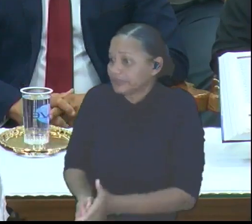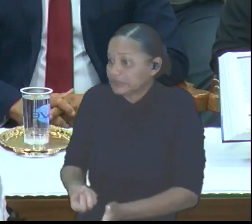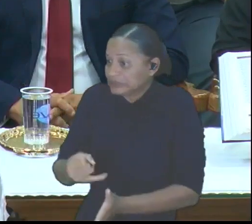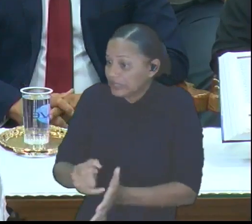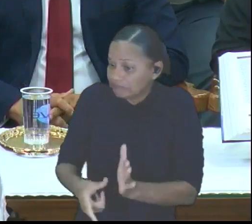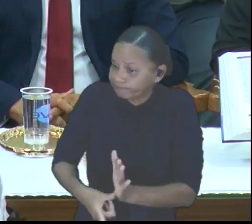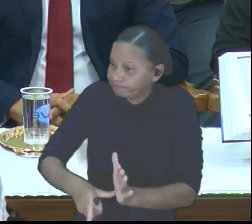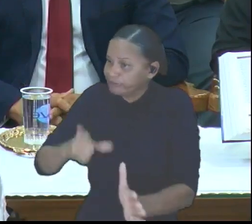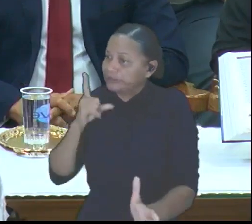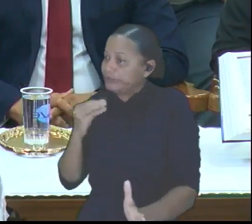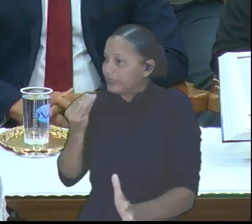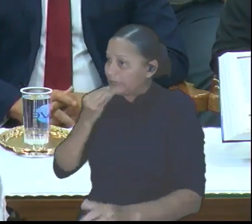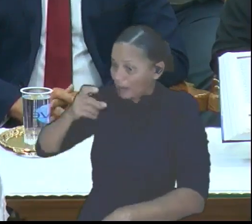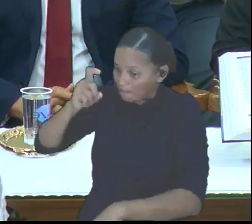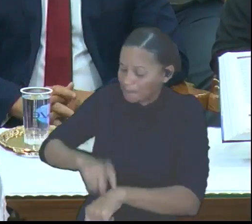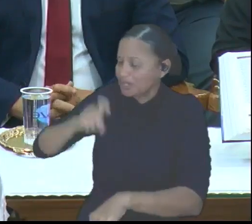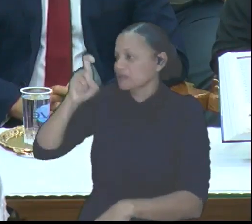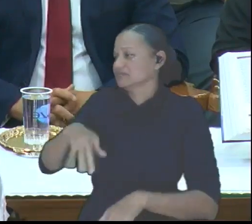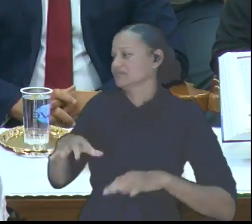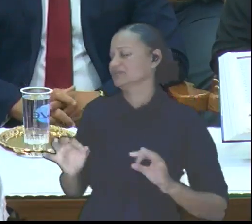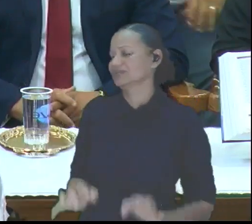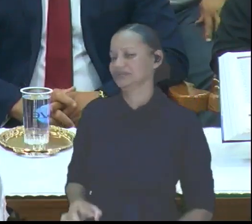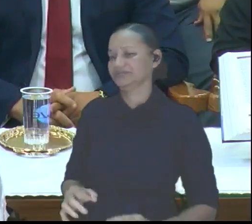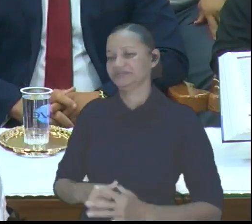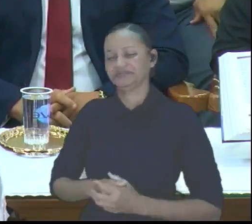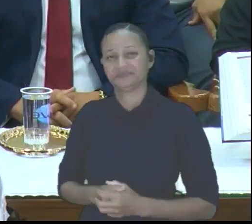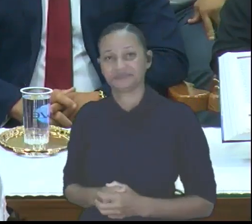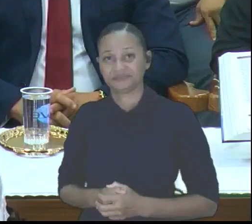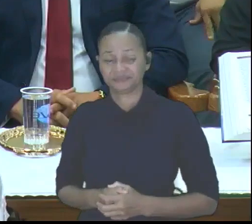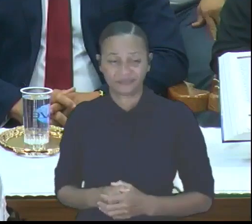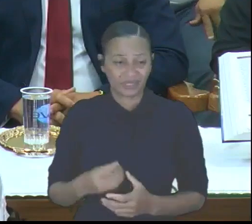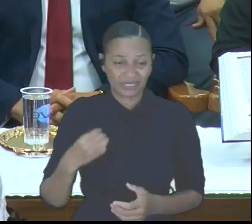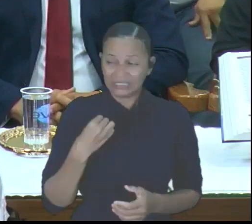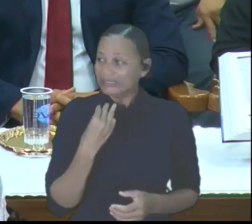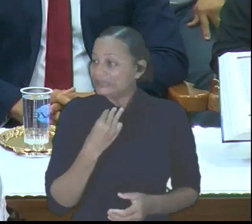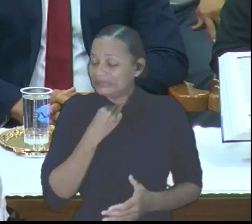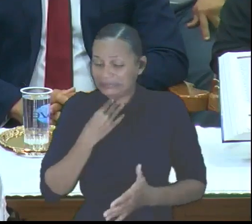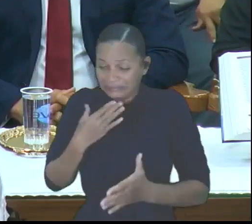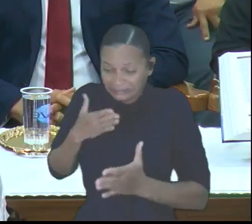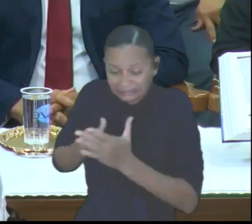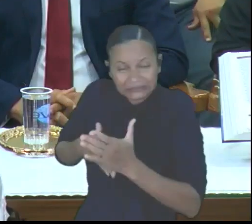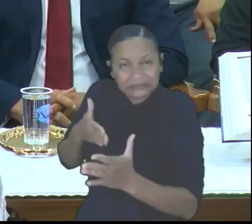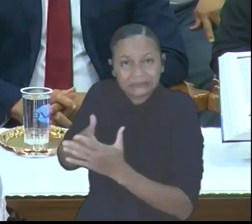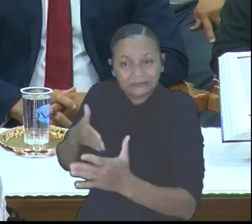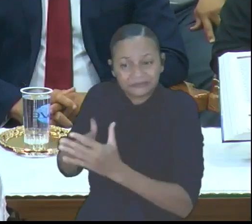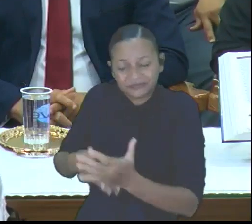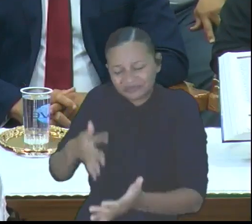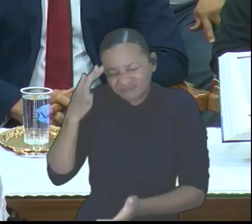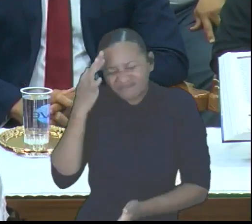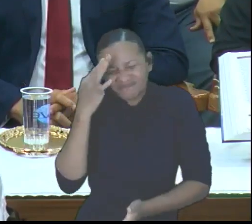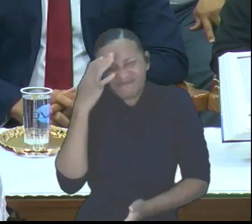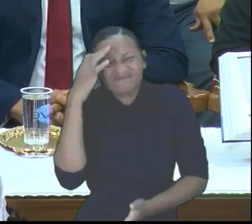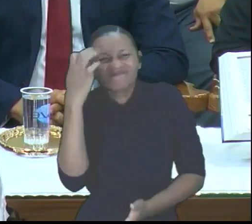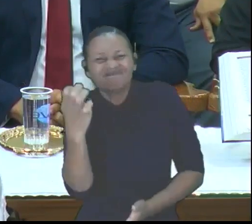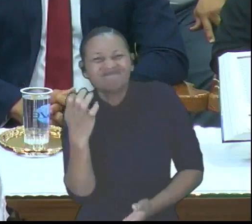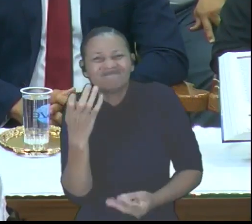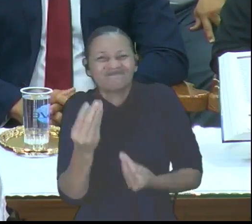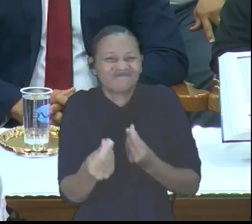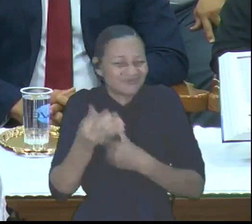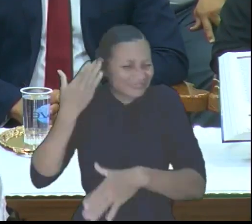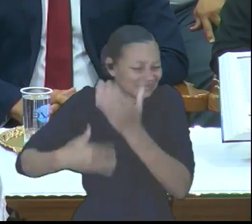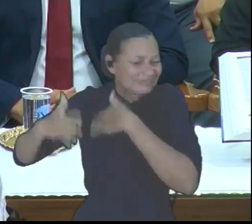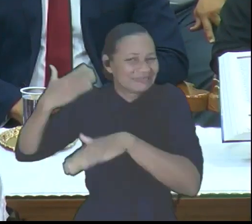tivesse chegado na hora, dava certo. Marta estava limitando, a fé de Marta era uma fé